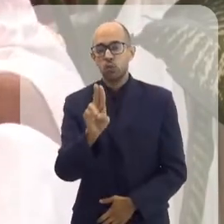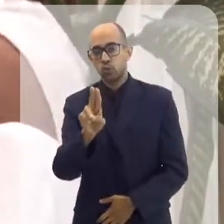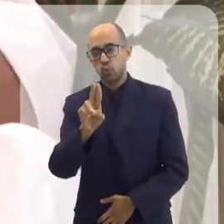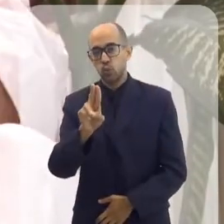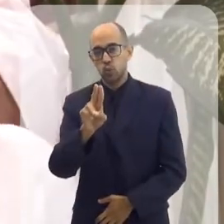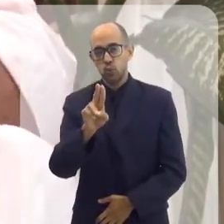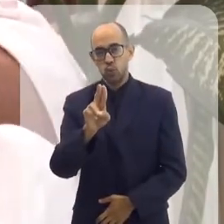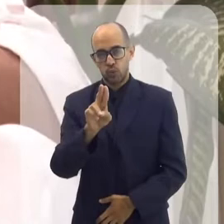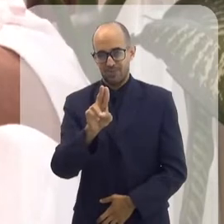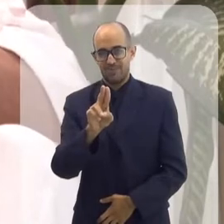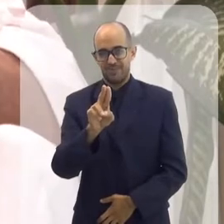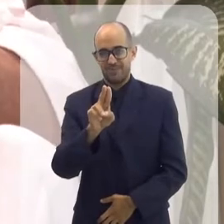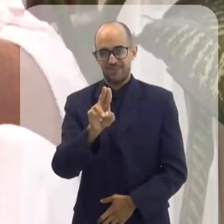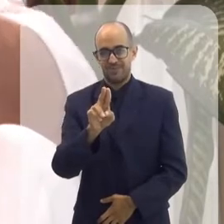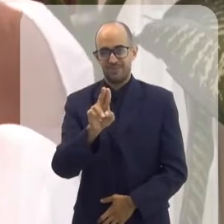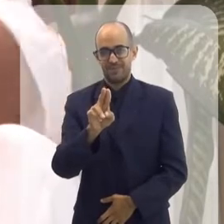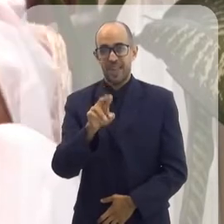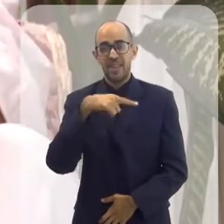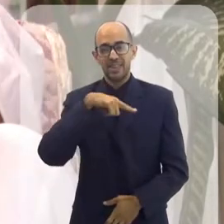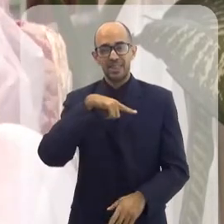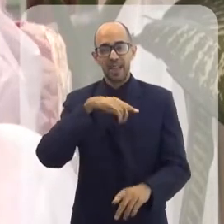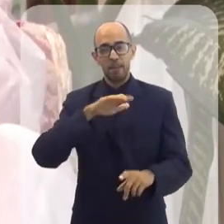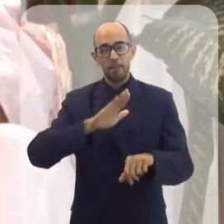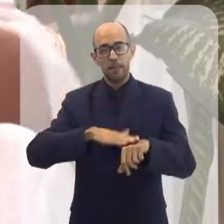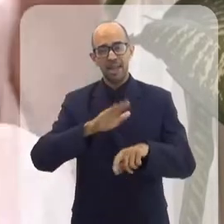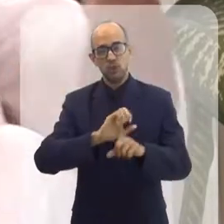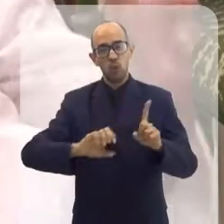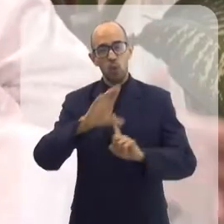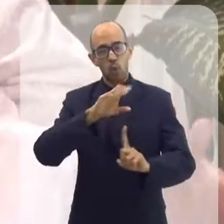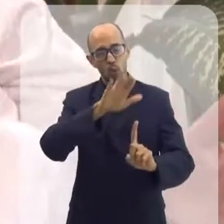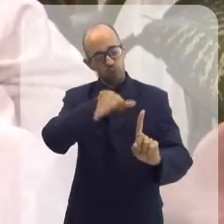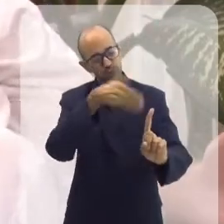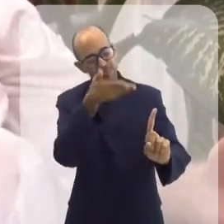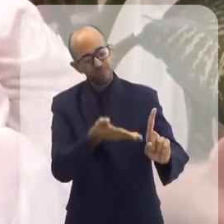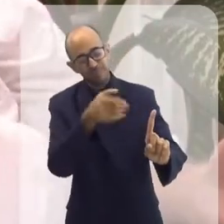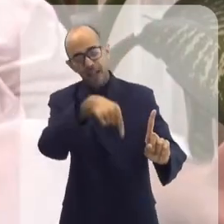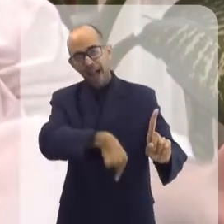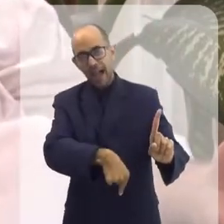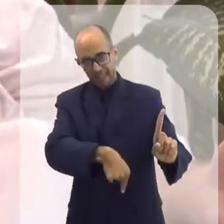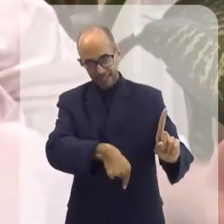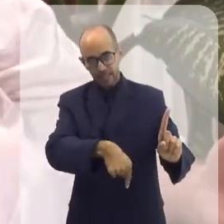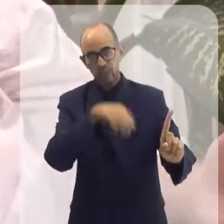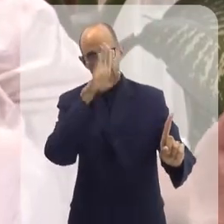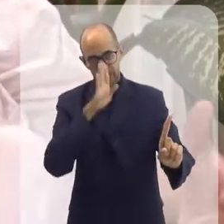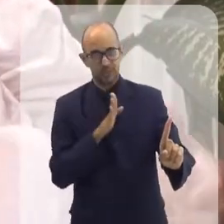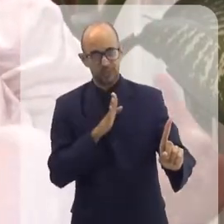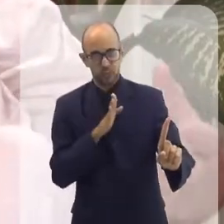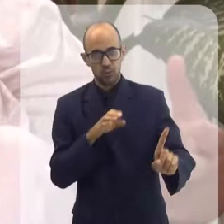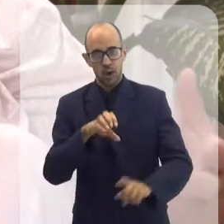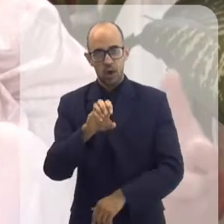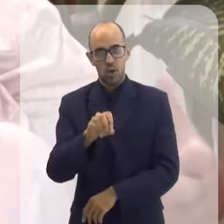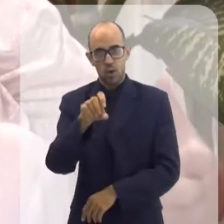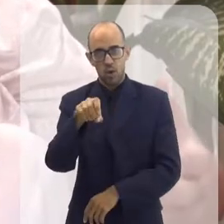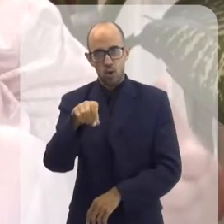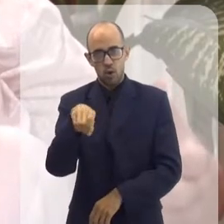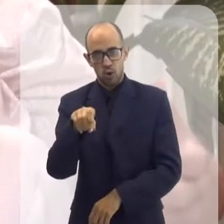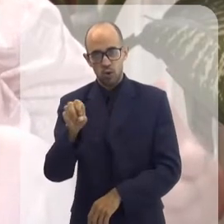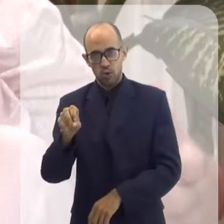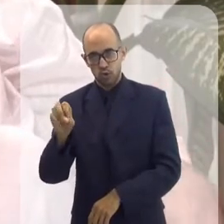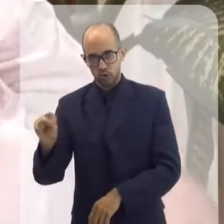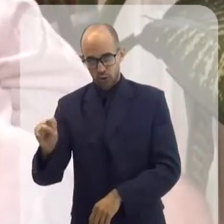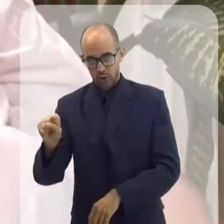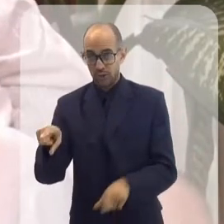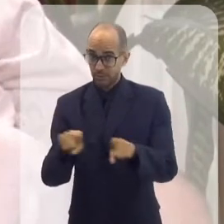o atual Benin e Nigéria tem mais culto a Oxóssi aqui do que lá por incrível que possa aparecer então quando a